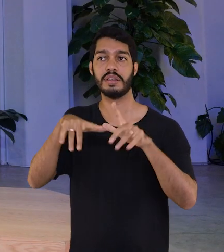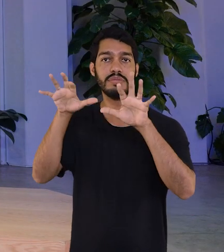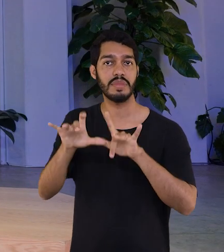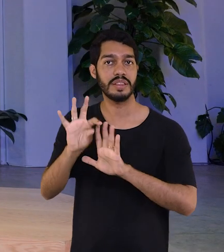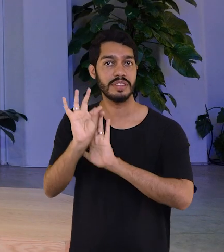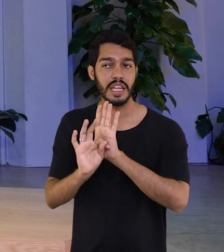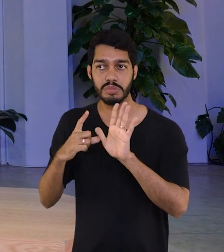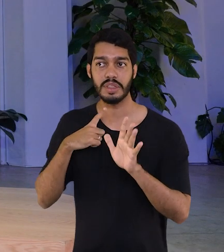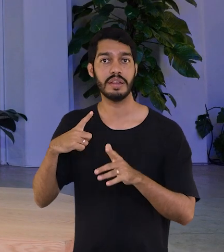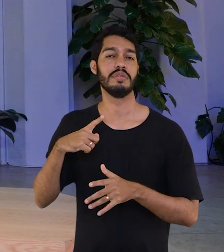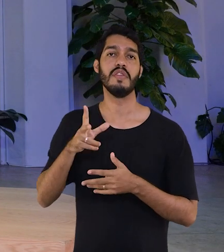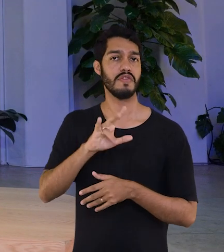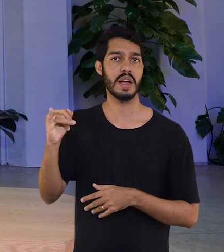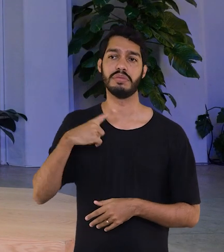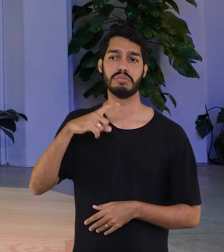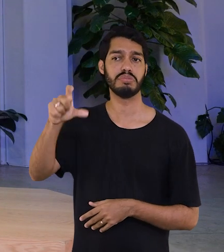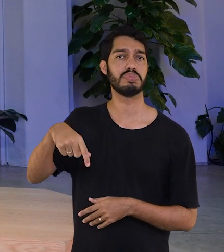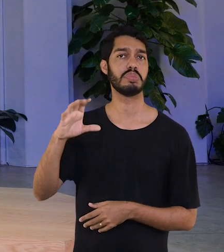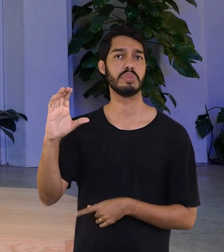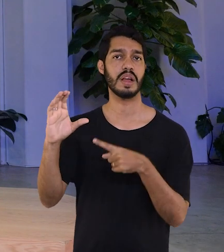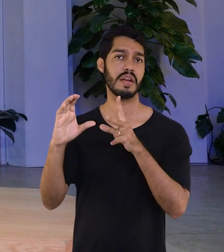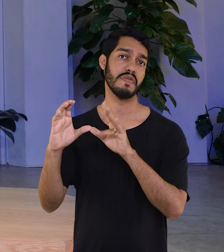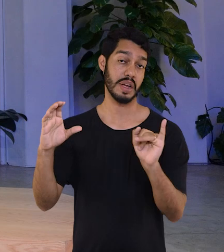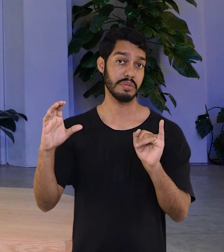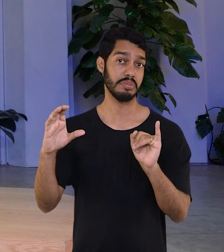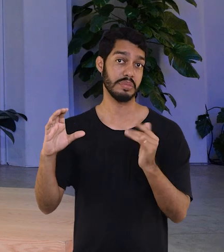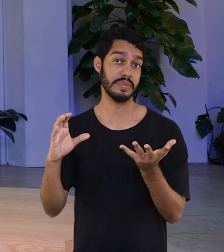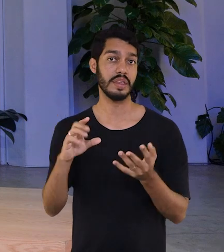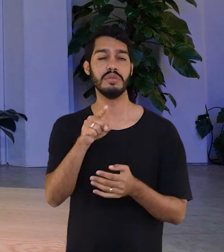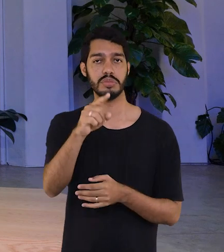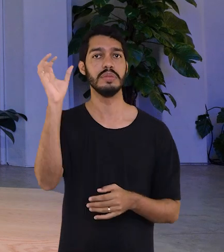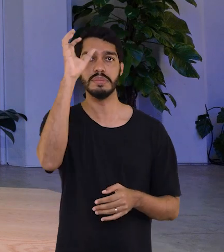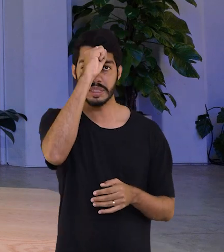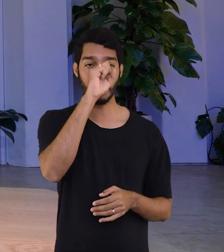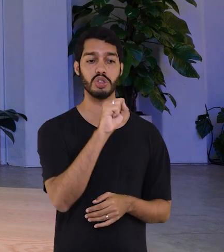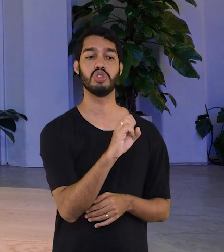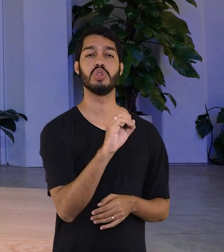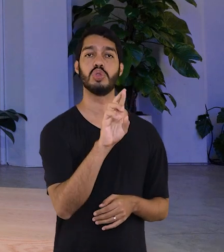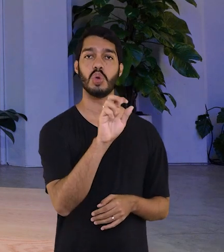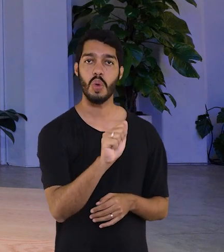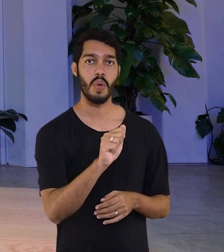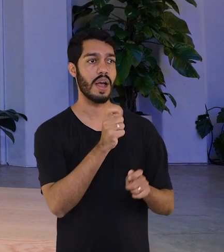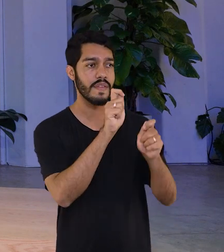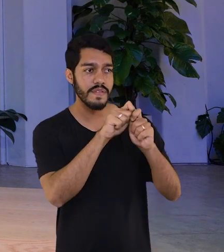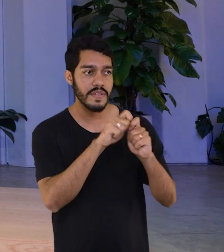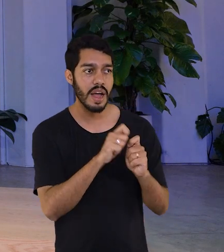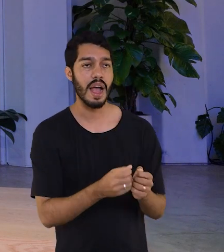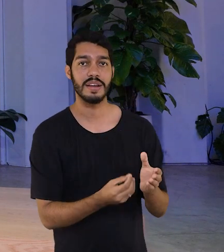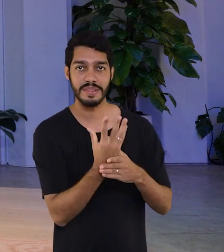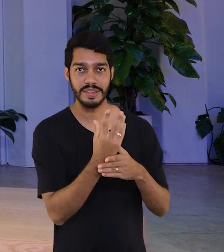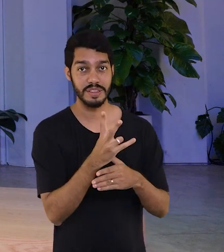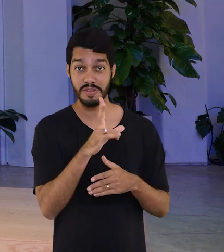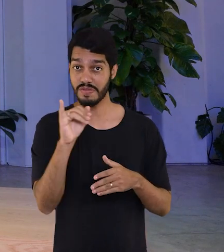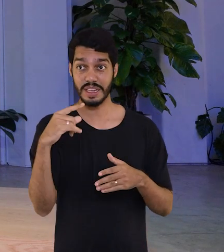lançou, que escreve texto, não sei o que e tal. Então, vai ter mais de publicitários infinitos, mas aprendam a entrar no Sora e fazer uma